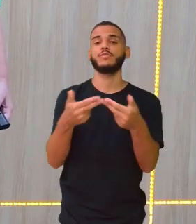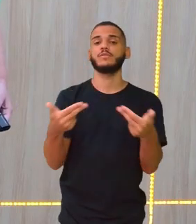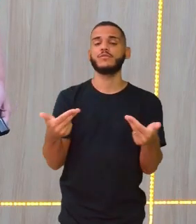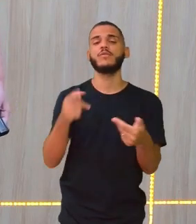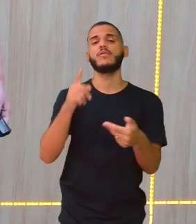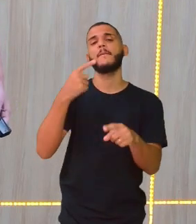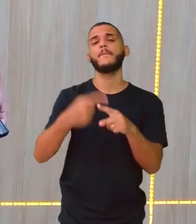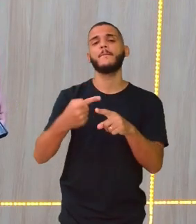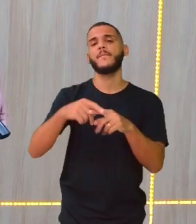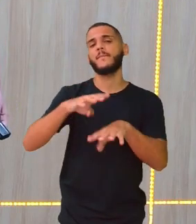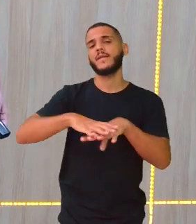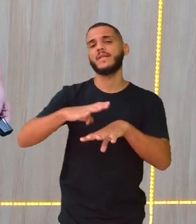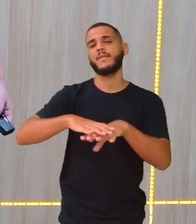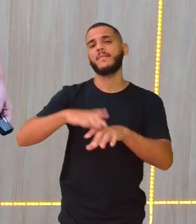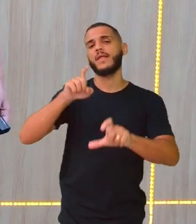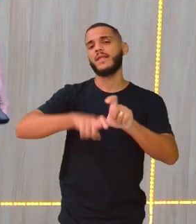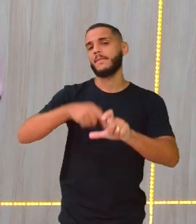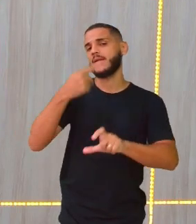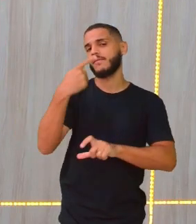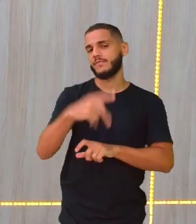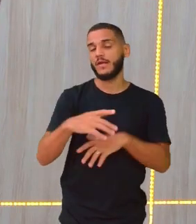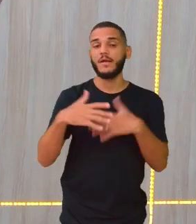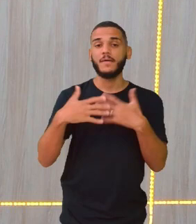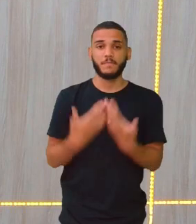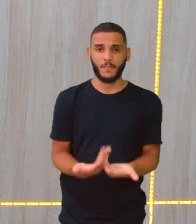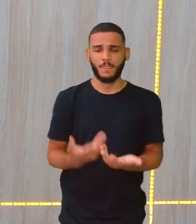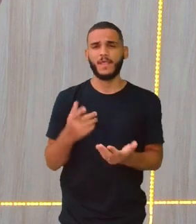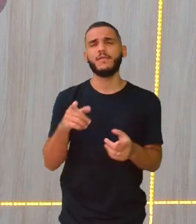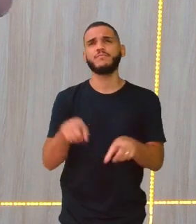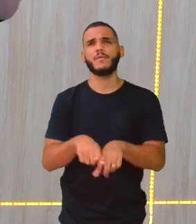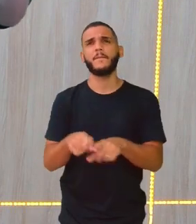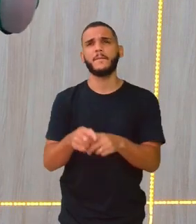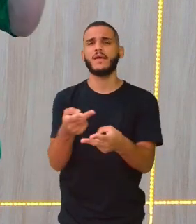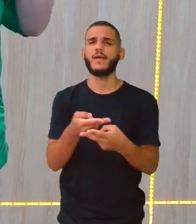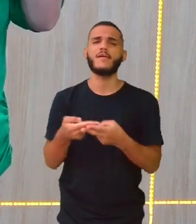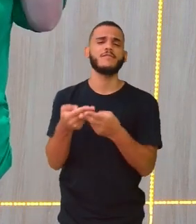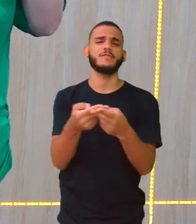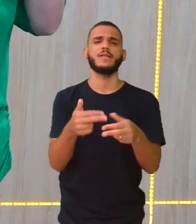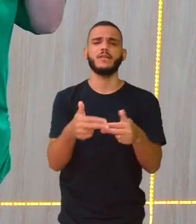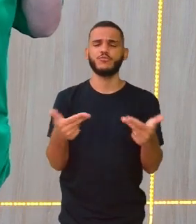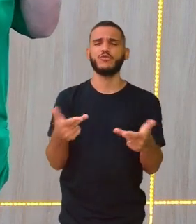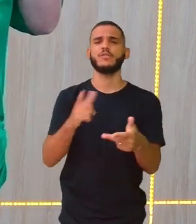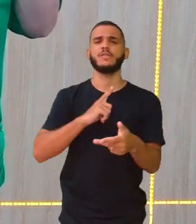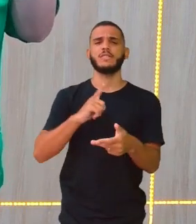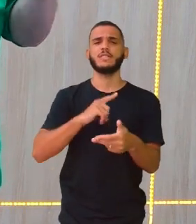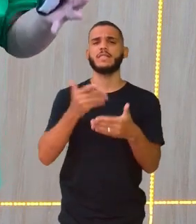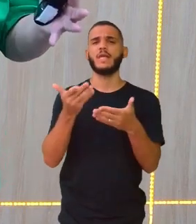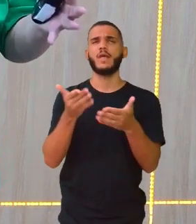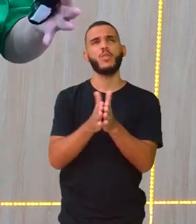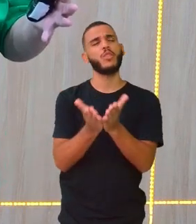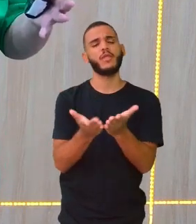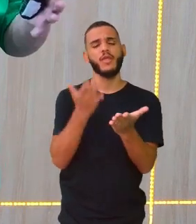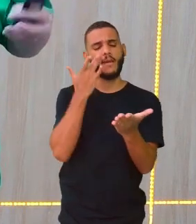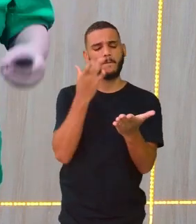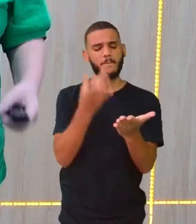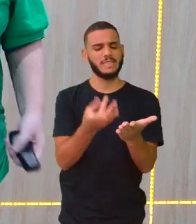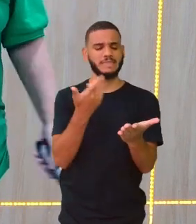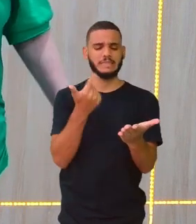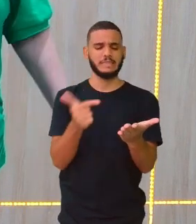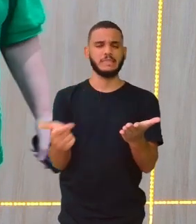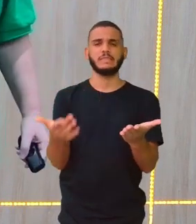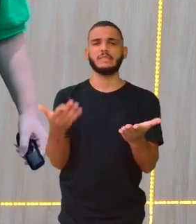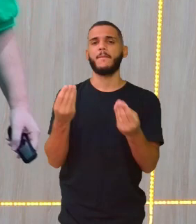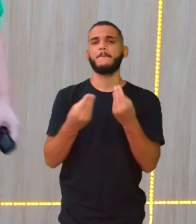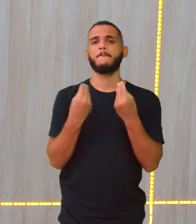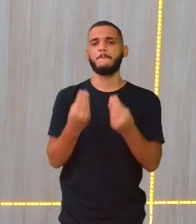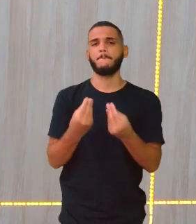revisar alguma coisa que você... não lembro, não dei tanta importância, não prestei tanta atenção e eu